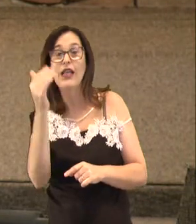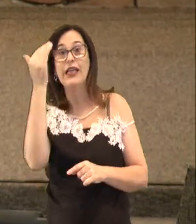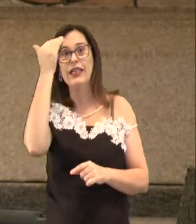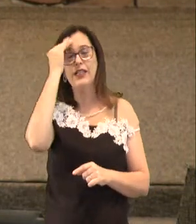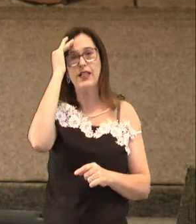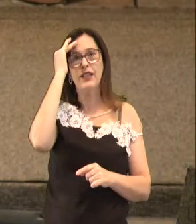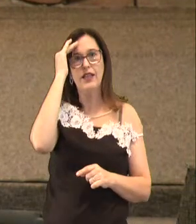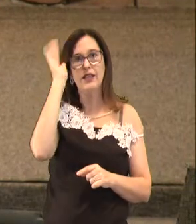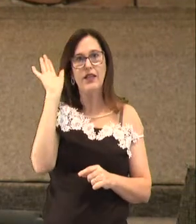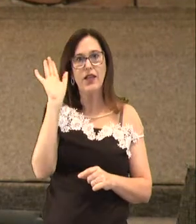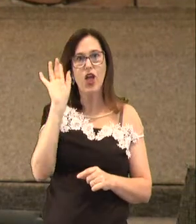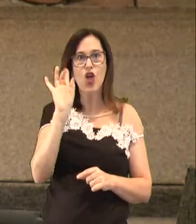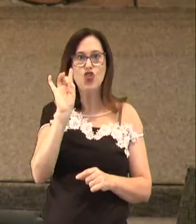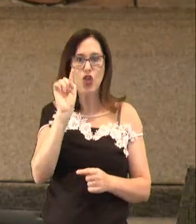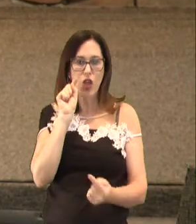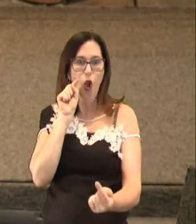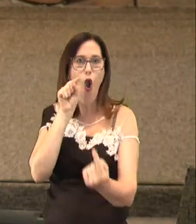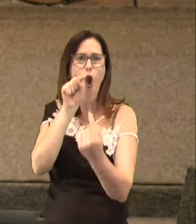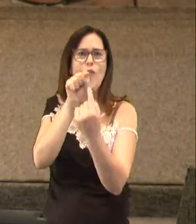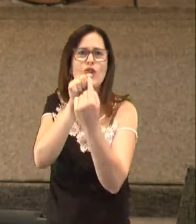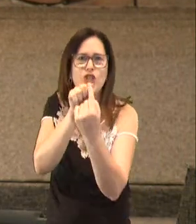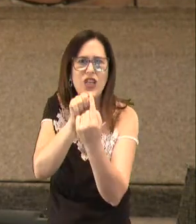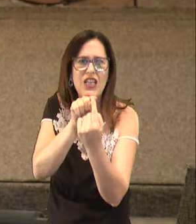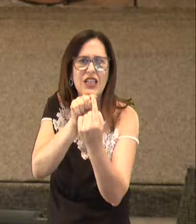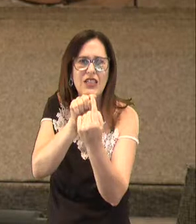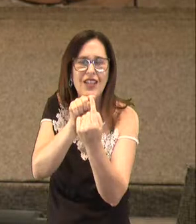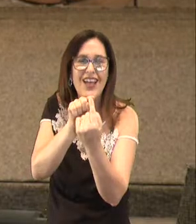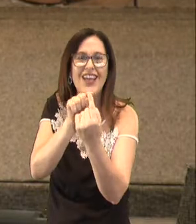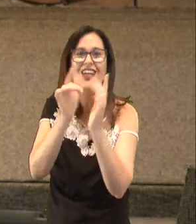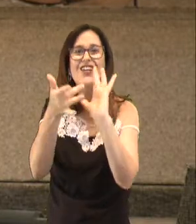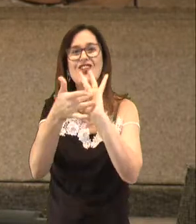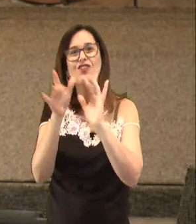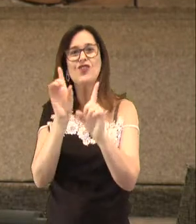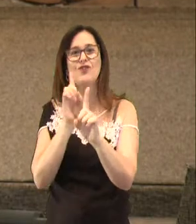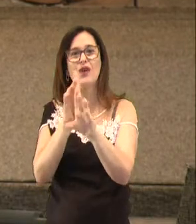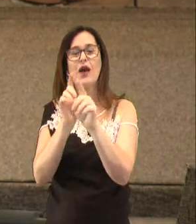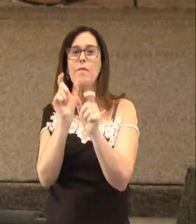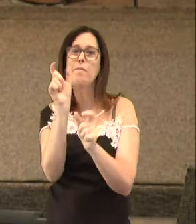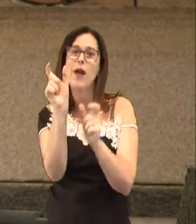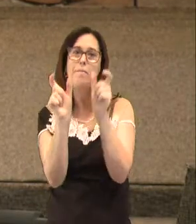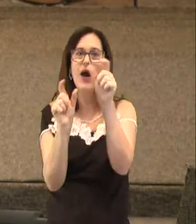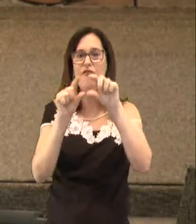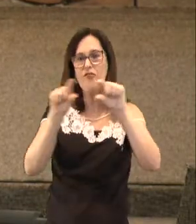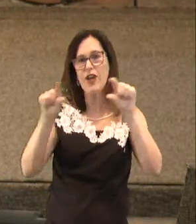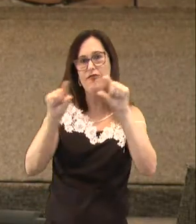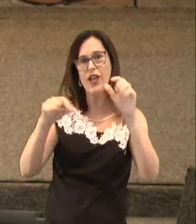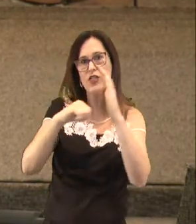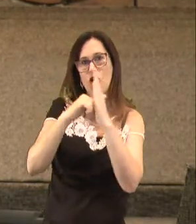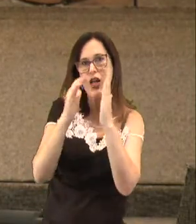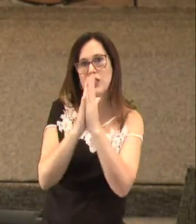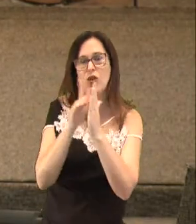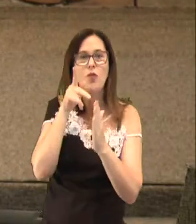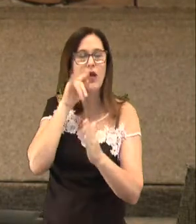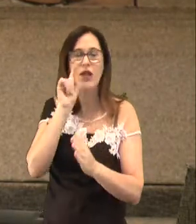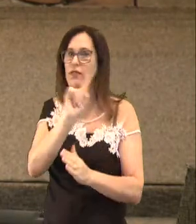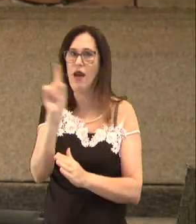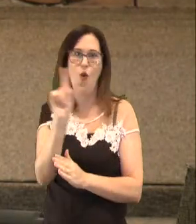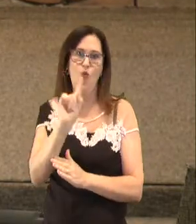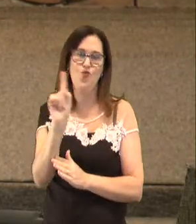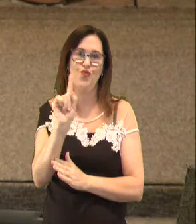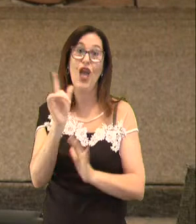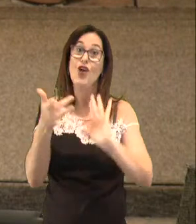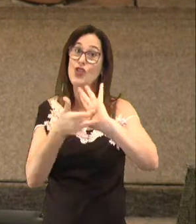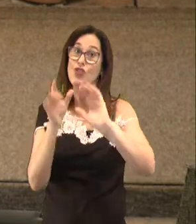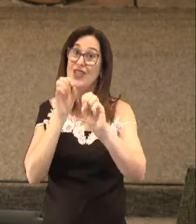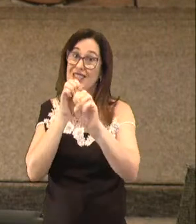que não há sentido em afirmar que Jesus estava ensinando palavras e frases nessa oração do Pai Nosso. Jesus estava,